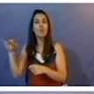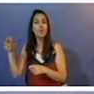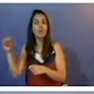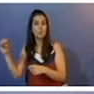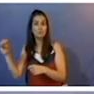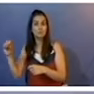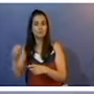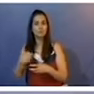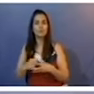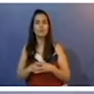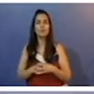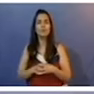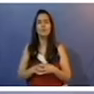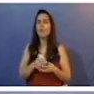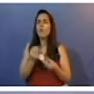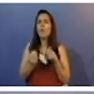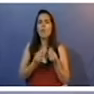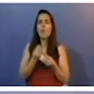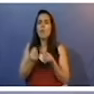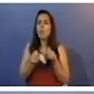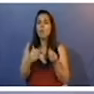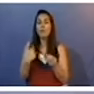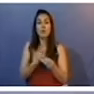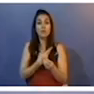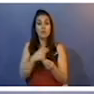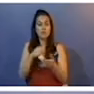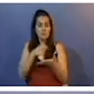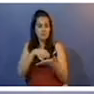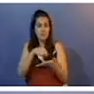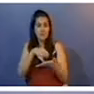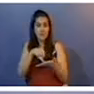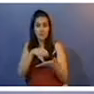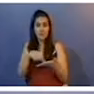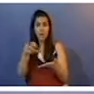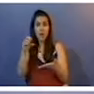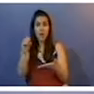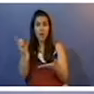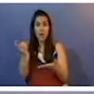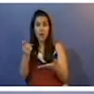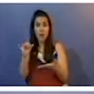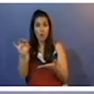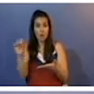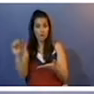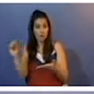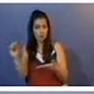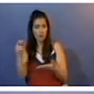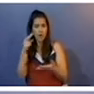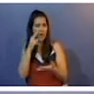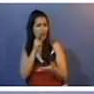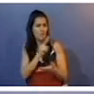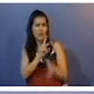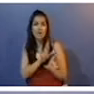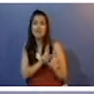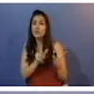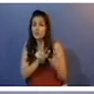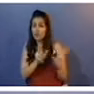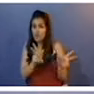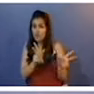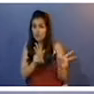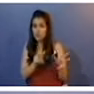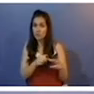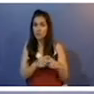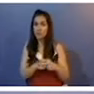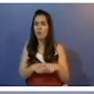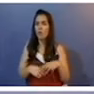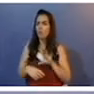Nomenclatura dos óxidos. Vamos entender como a gente faz a nomenclatura. Vocês perceberam que elas são diferentes, né? Dos óxidos moleculares e